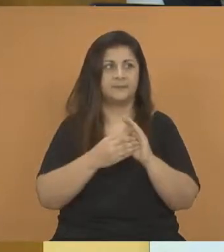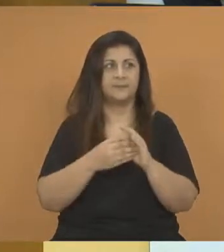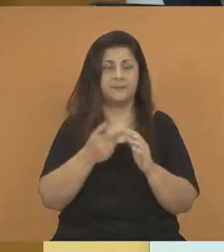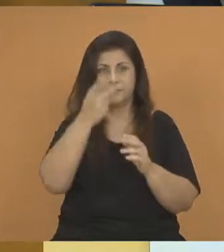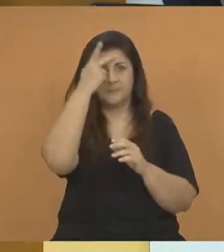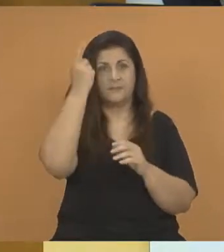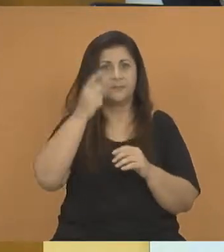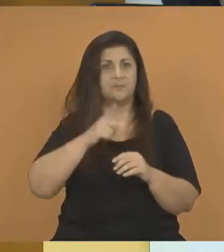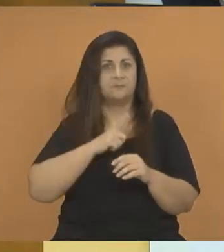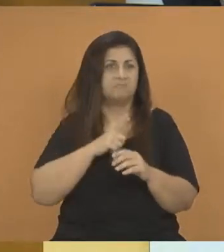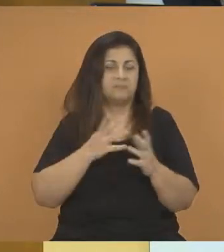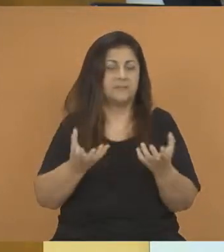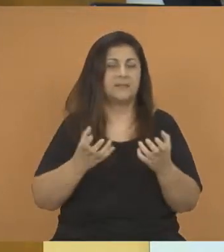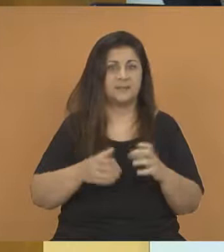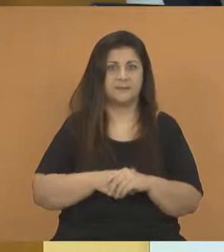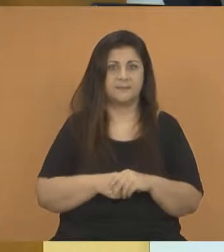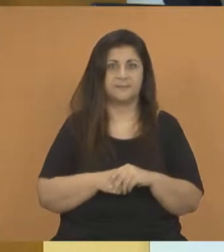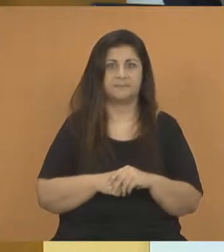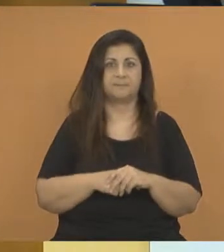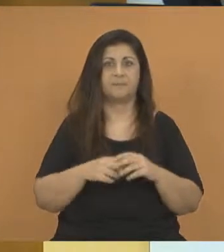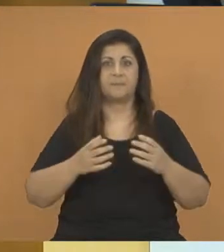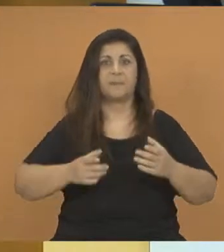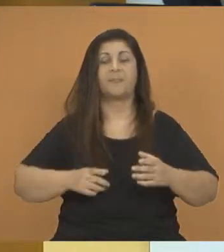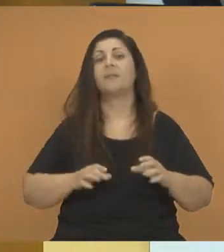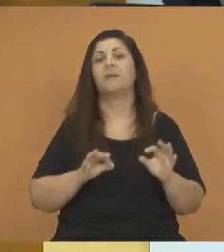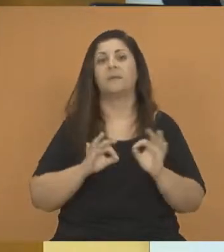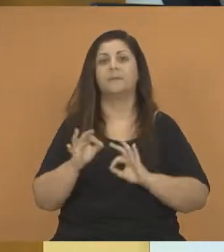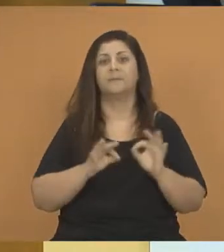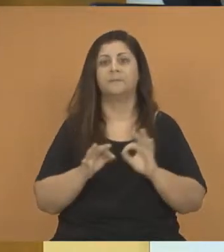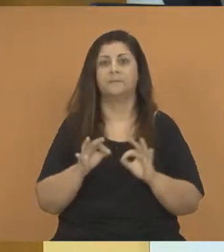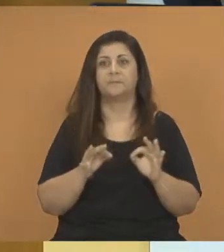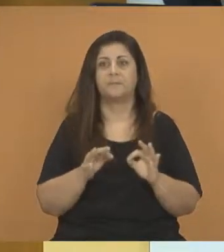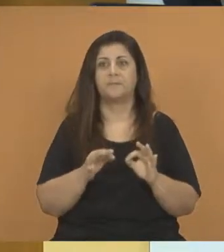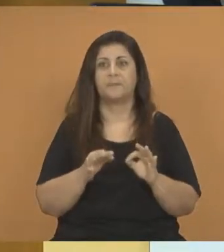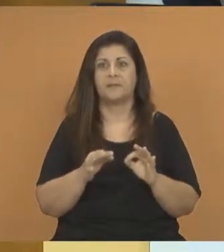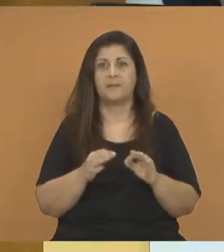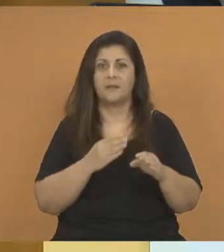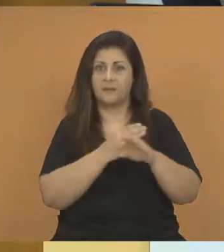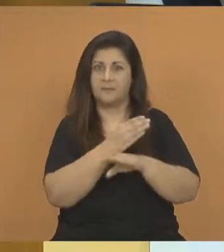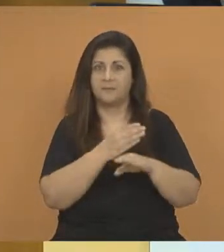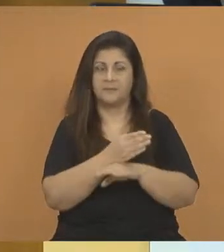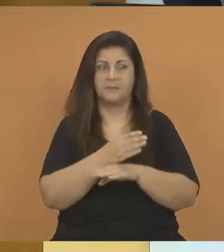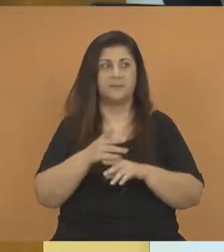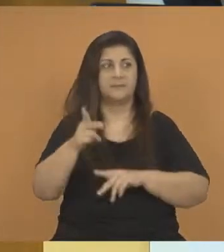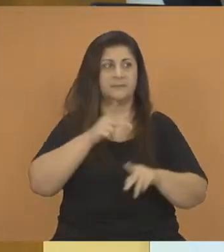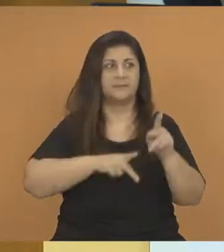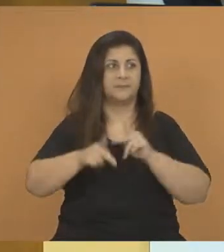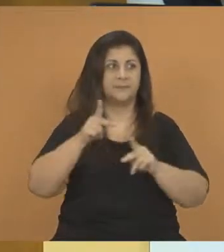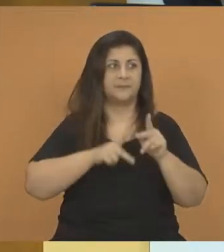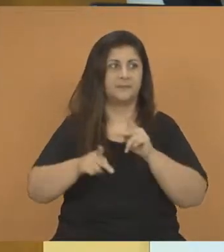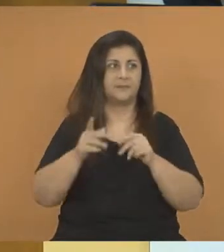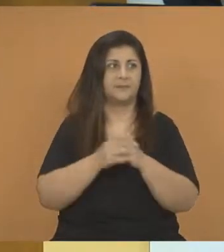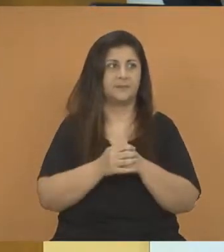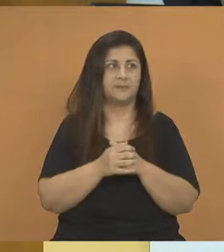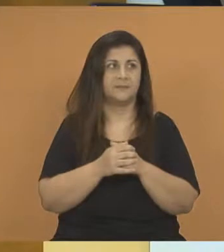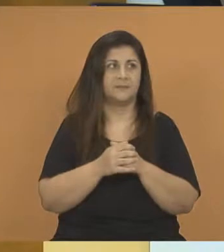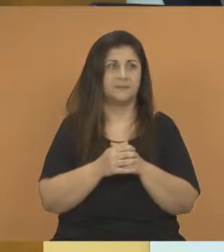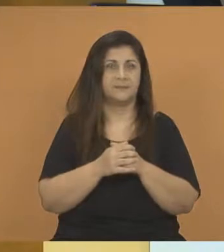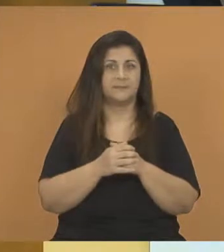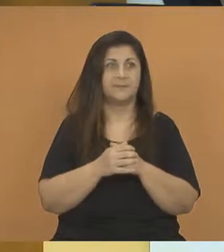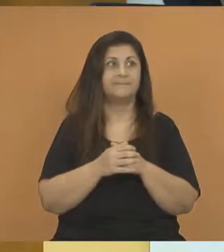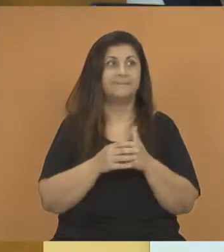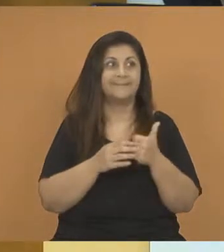interessados. Para possibilitar a maior em ampla participação da sociedade, a Frente Popular